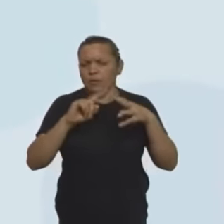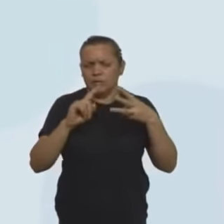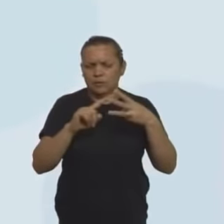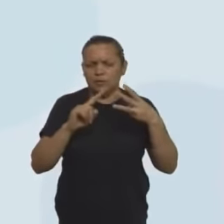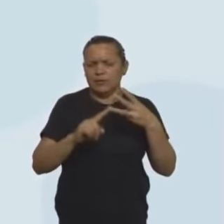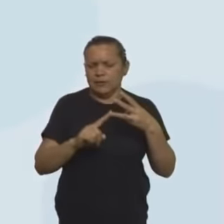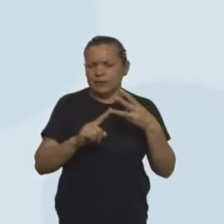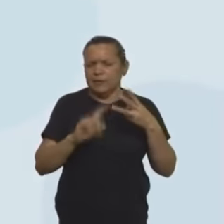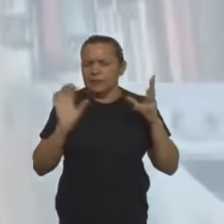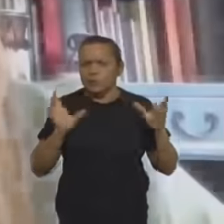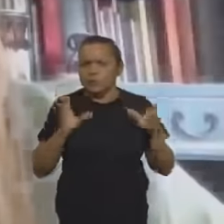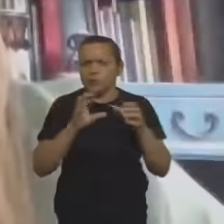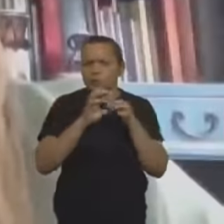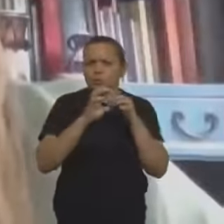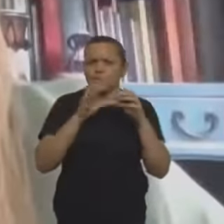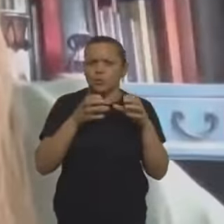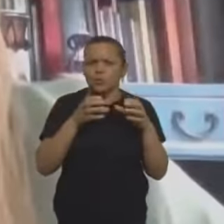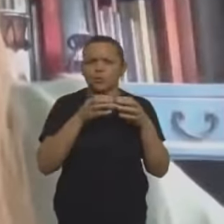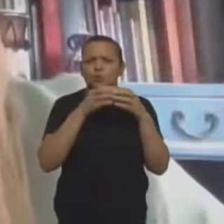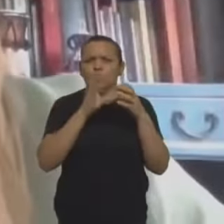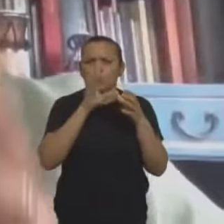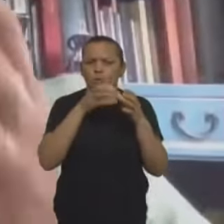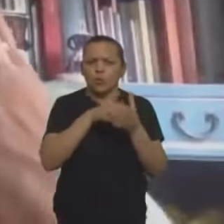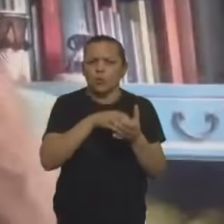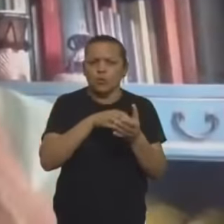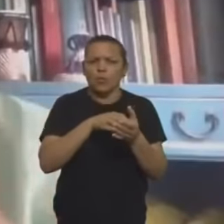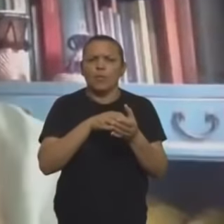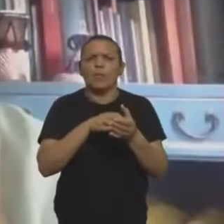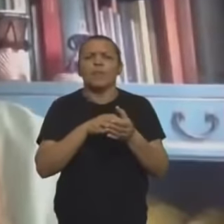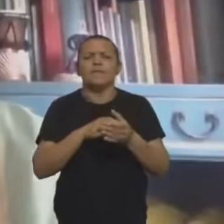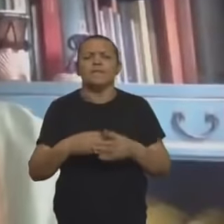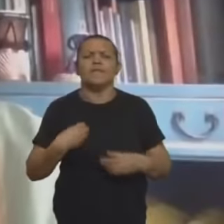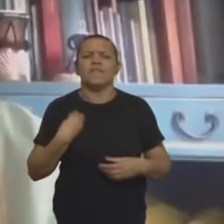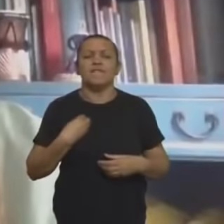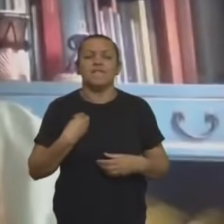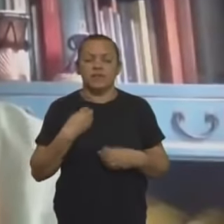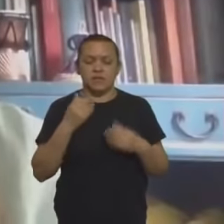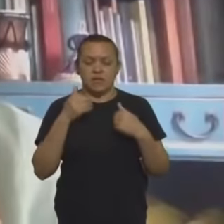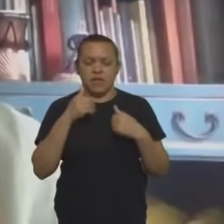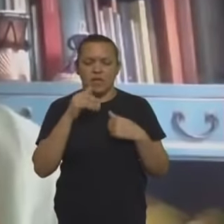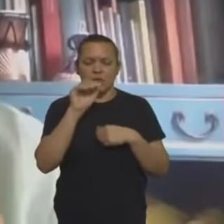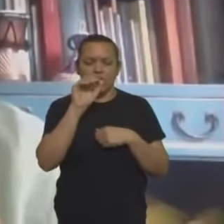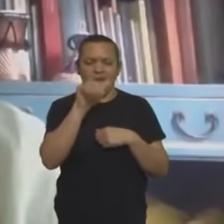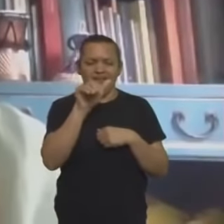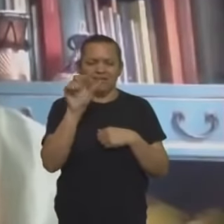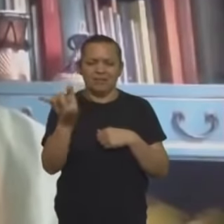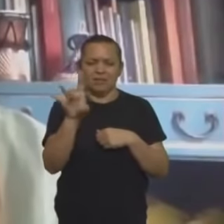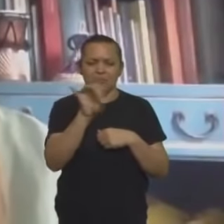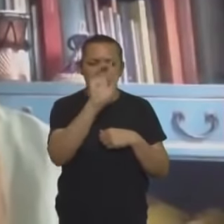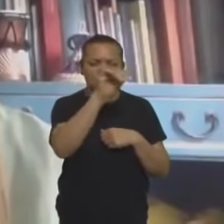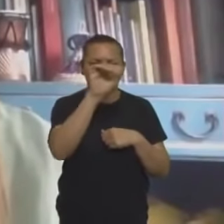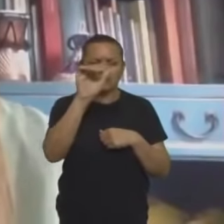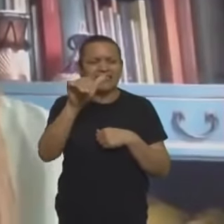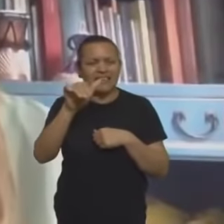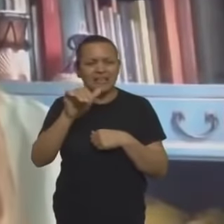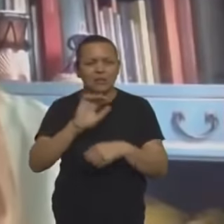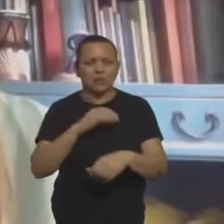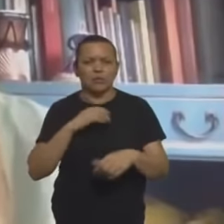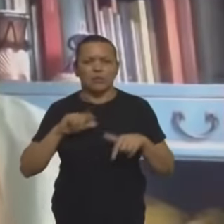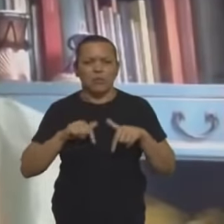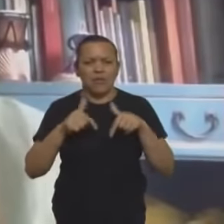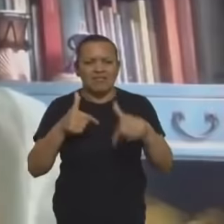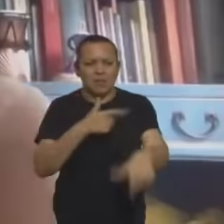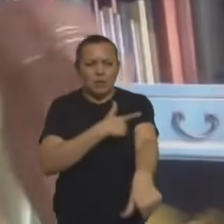que compõem, né, nossa vida interior, né, nossas ações e o nosso comportamento. Então,